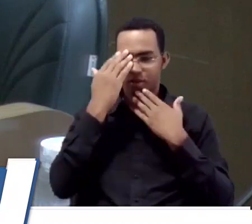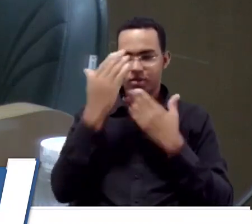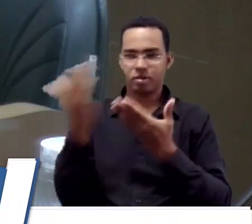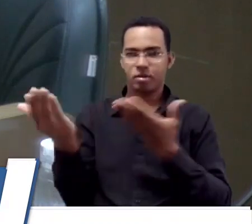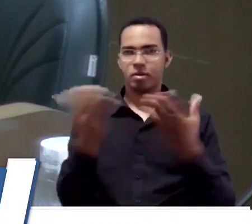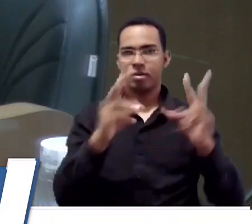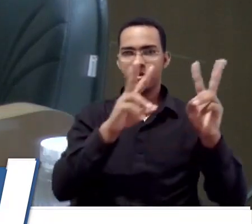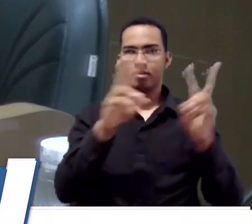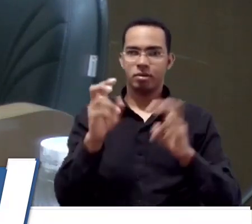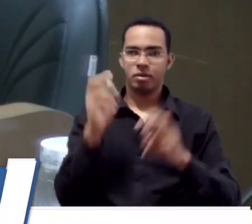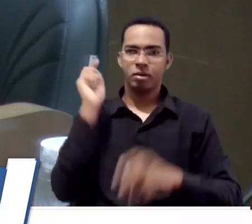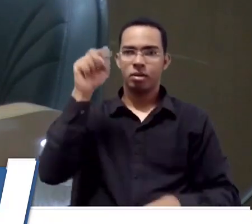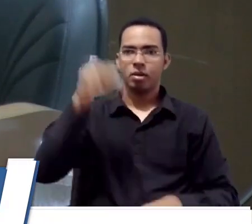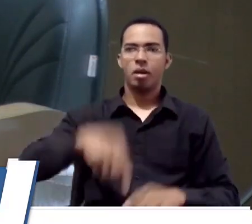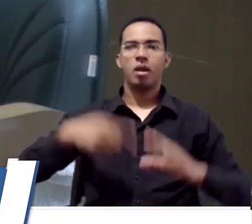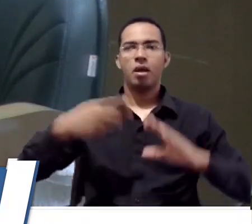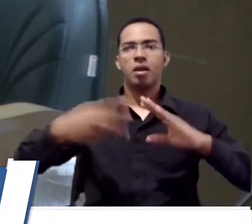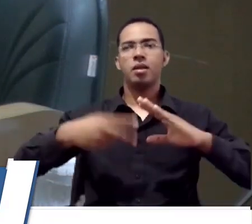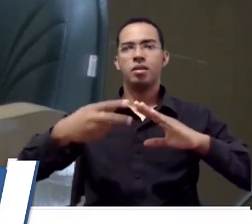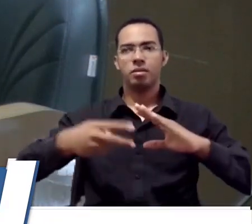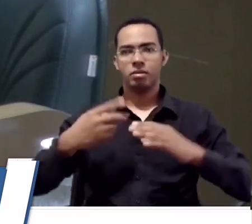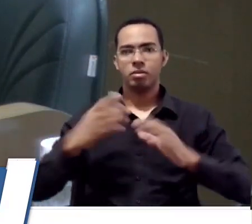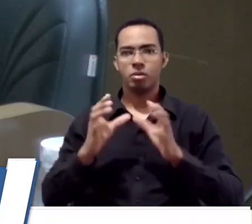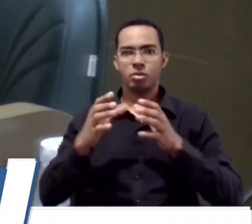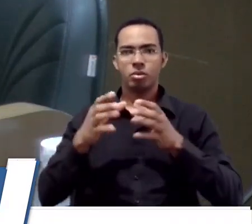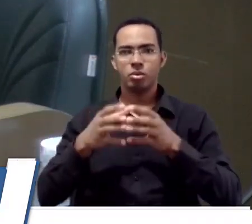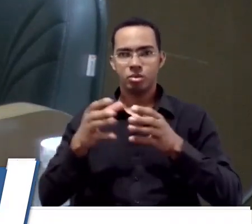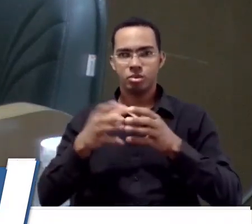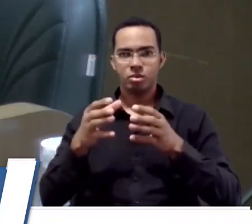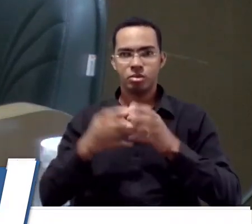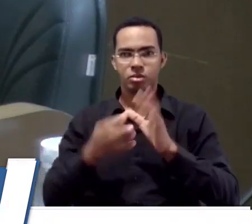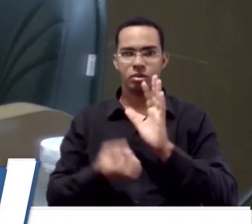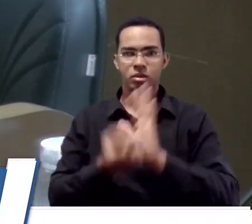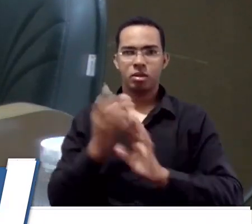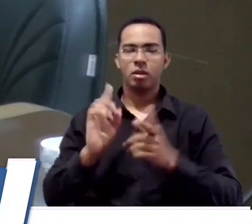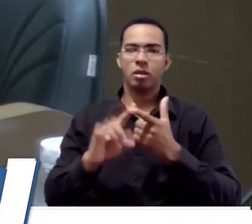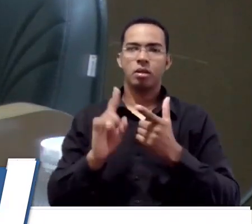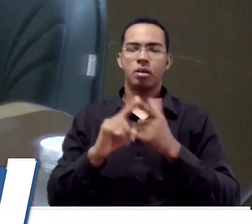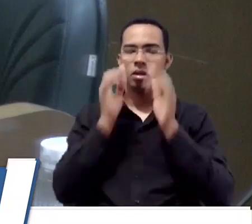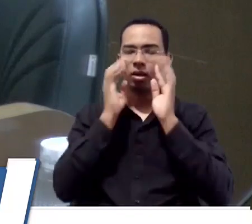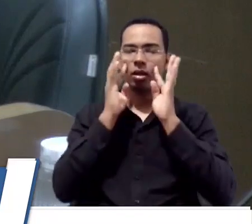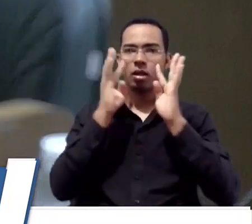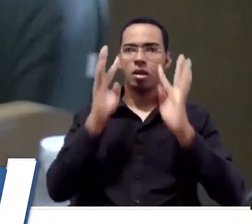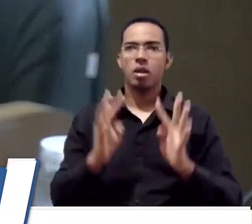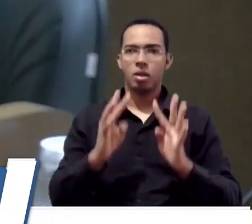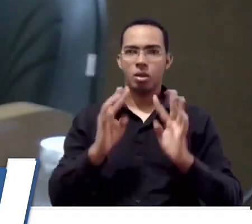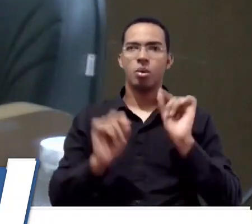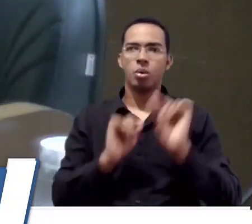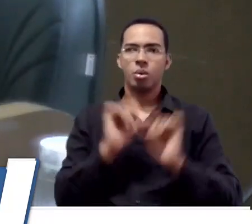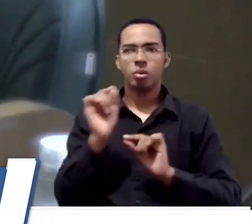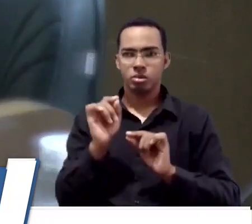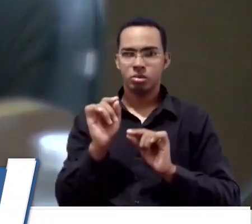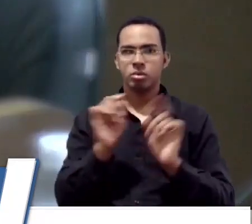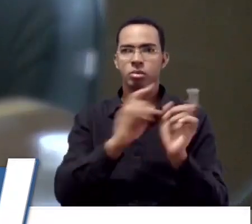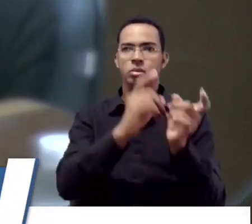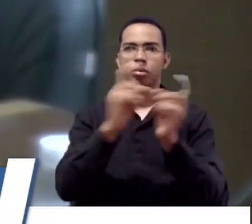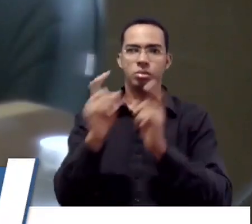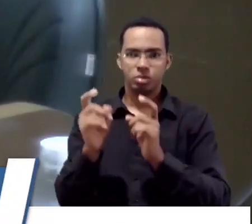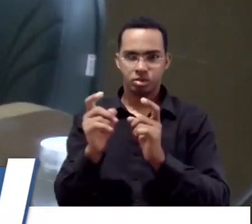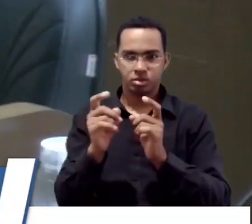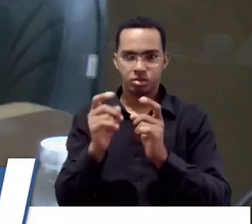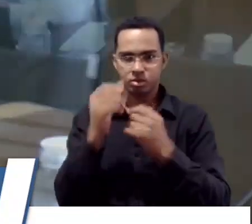assunto, e nós aqui da Câmara Municipal, nossa frente parlamentar, também estamos atentos a essas discussões.